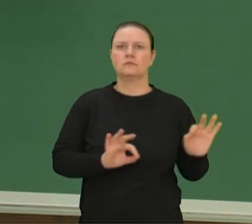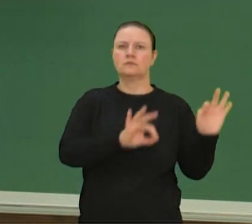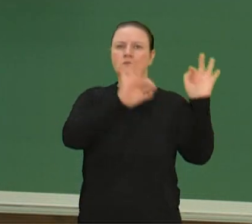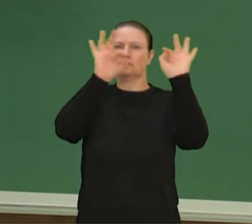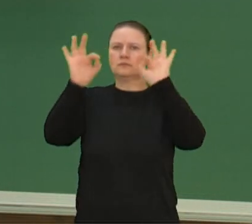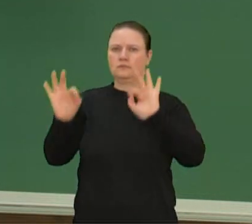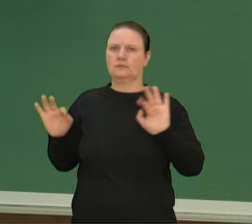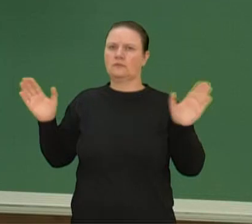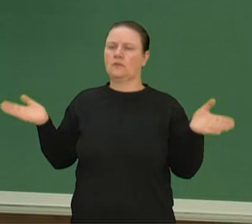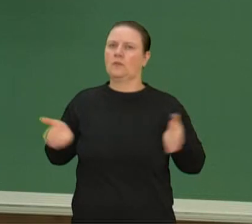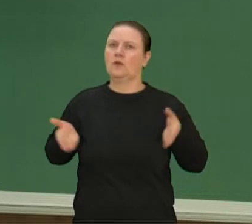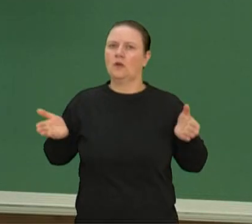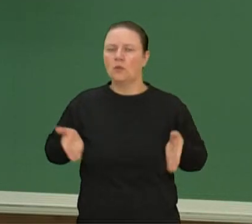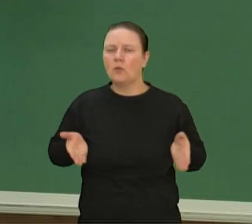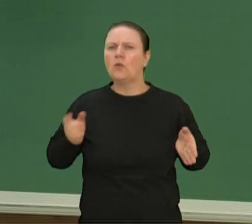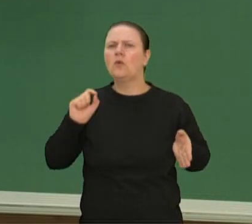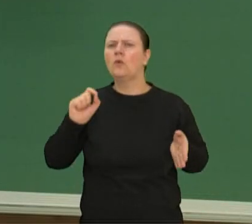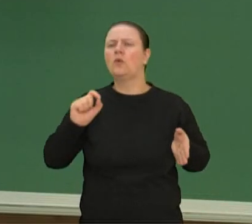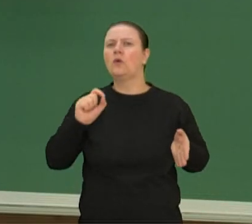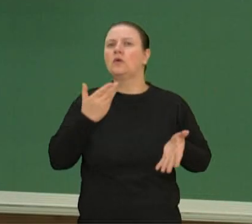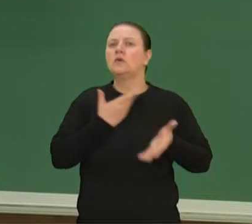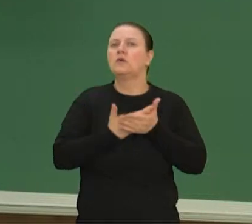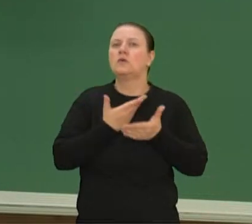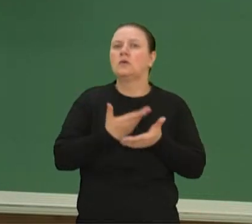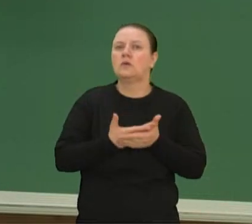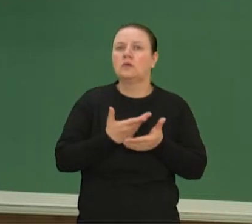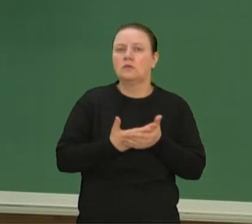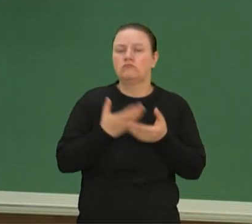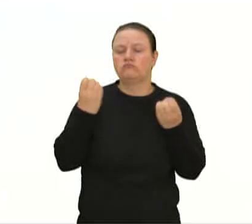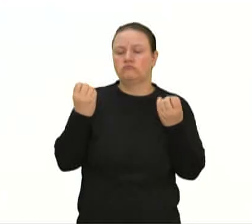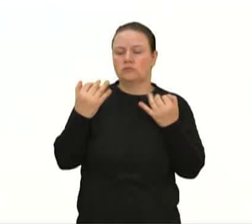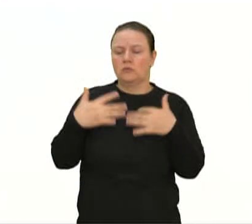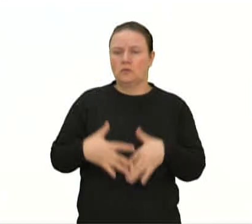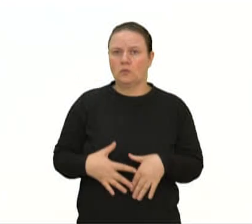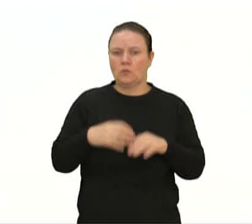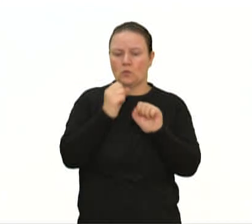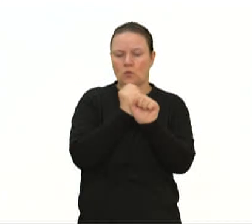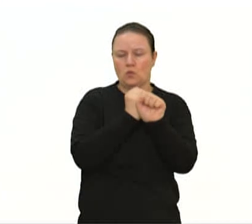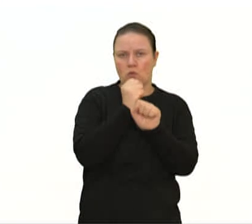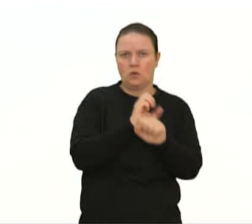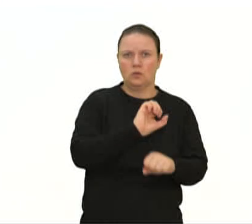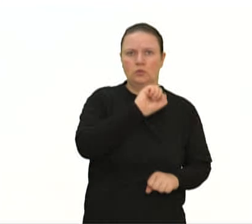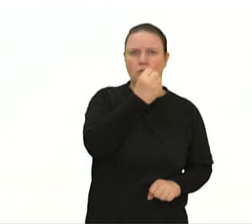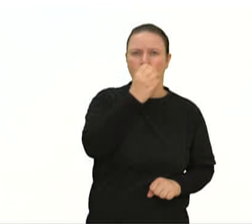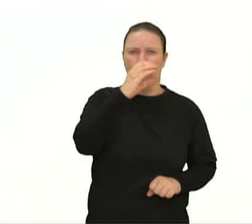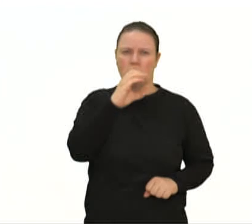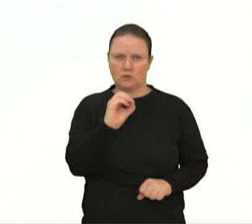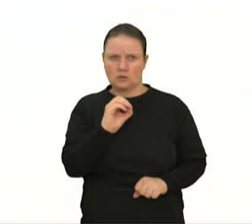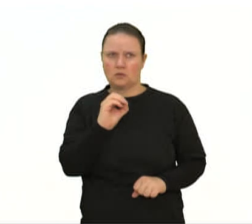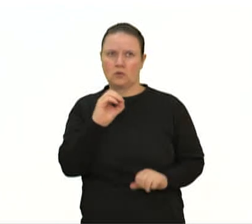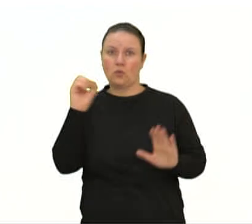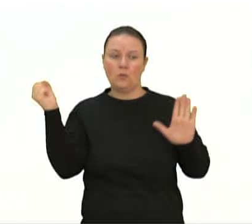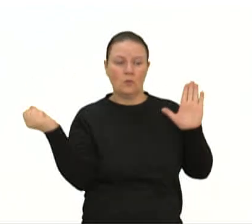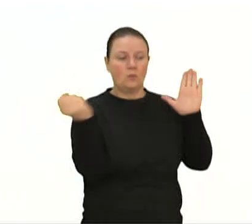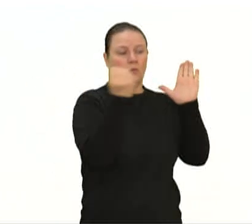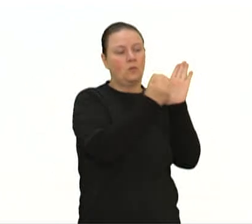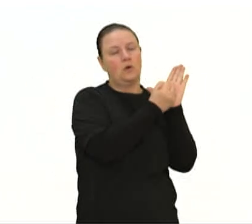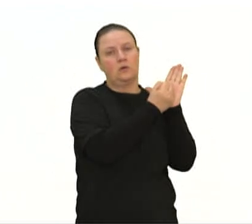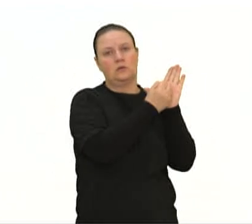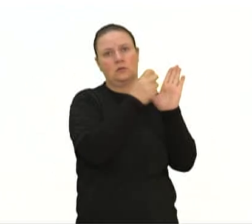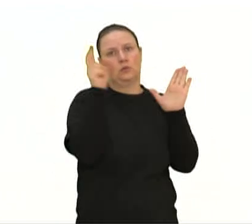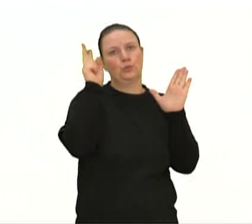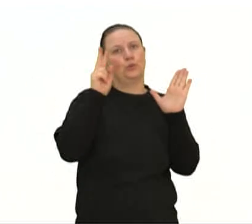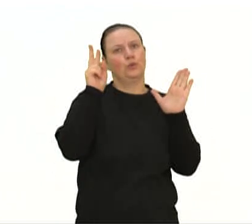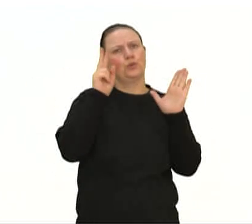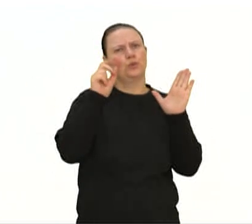Vamos às nossas considerações finais da aula. Então, falamos aí que nos anos 80, os anos 80 foram um marco para esse ambiente